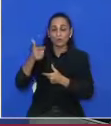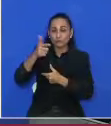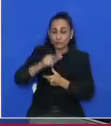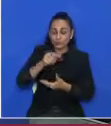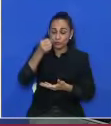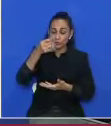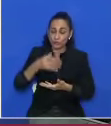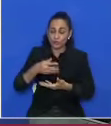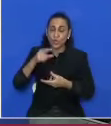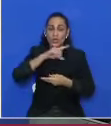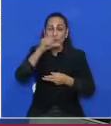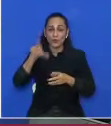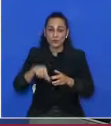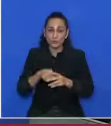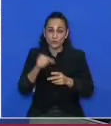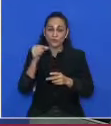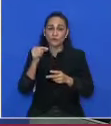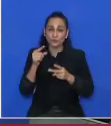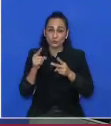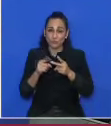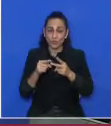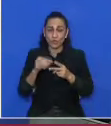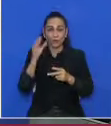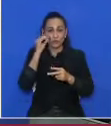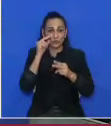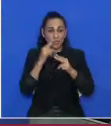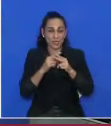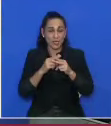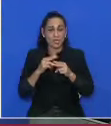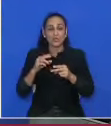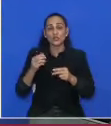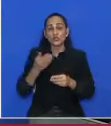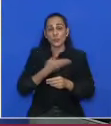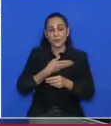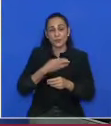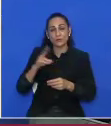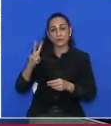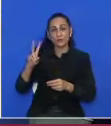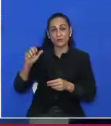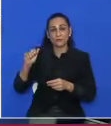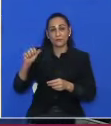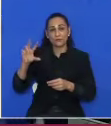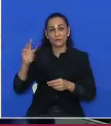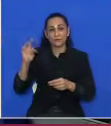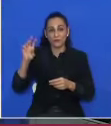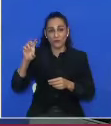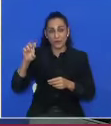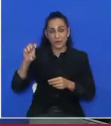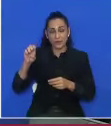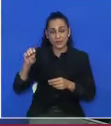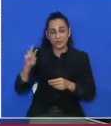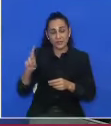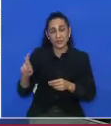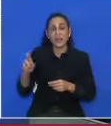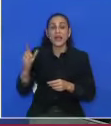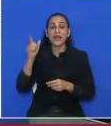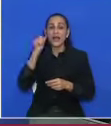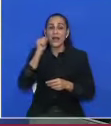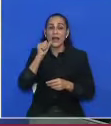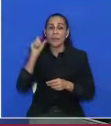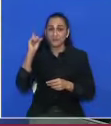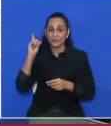reabastecido para o segundo sorteio da dupla Sena. O funcionário da Caixa, o nosso colega Walter, a Priscila, nossa garota da sorte, vão realizar